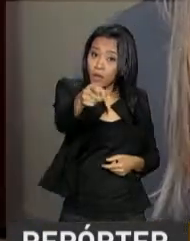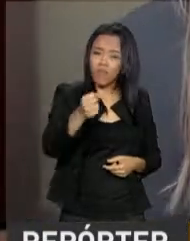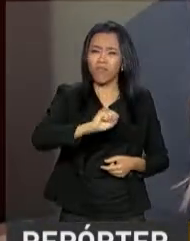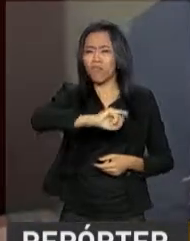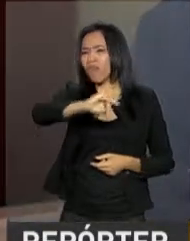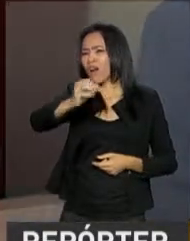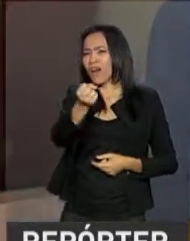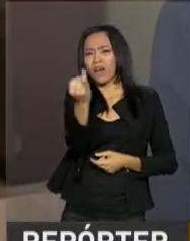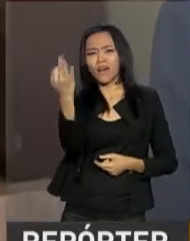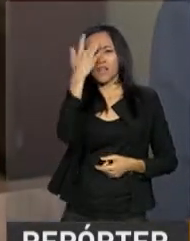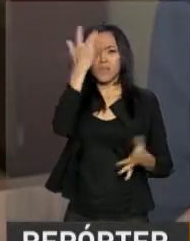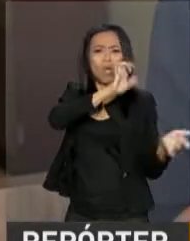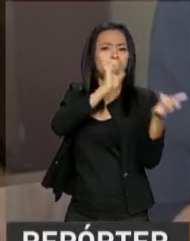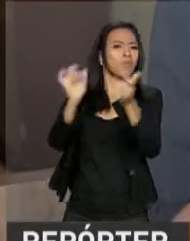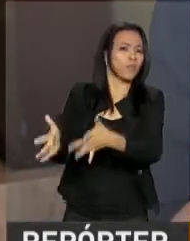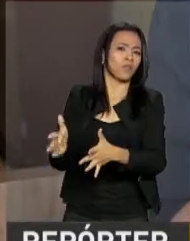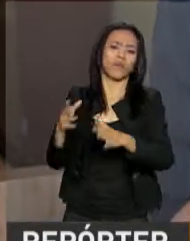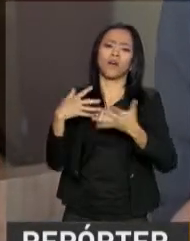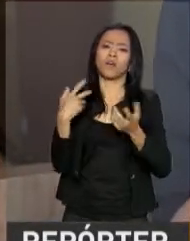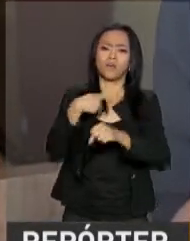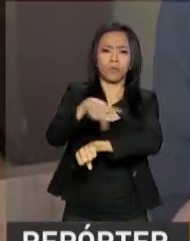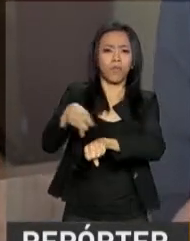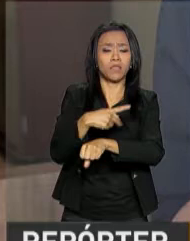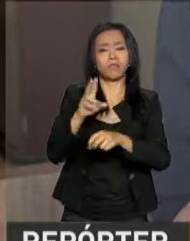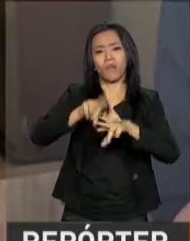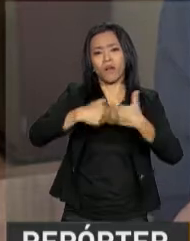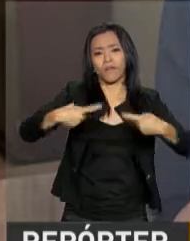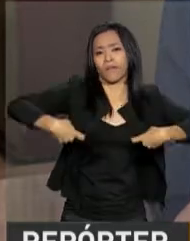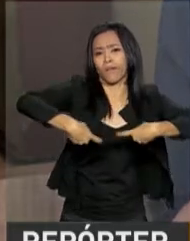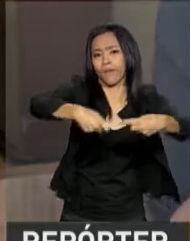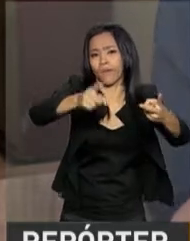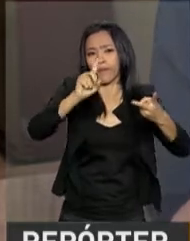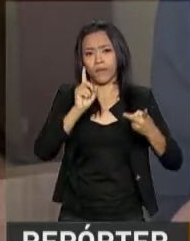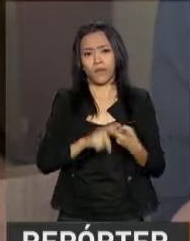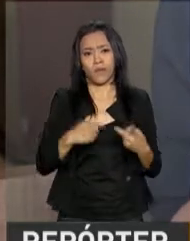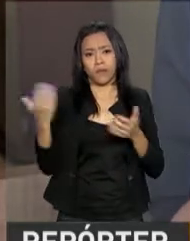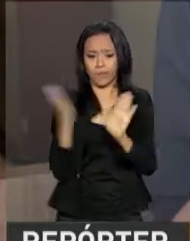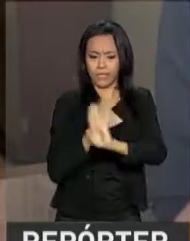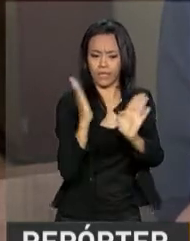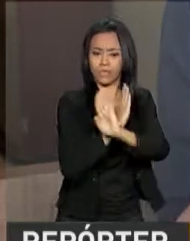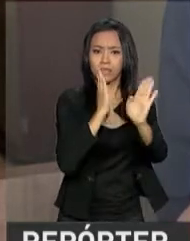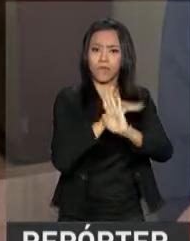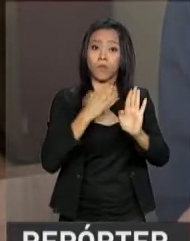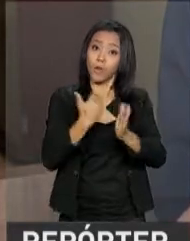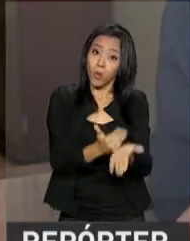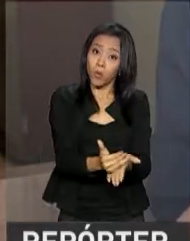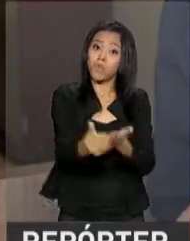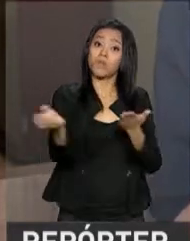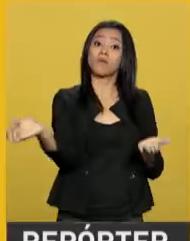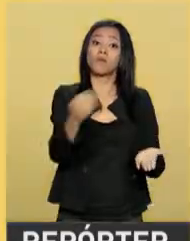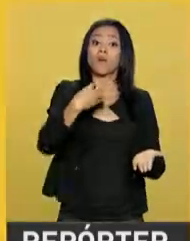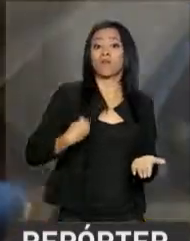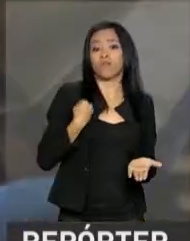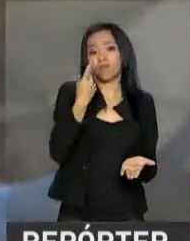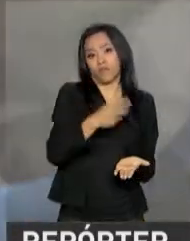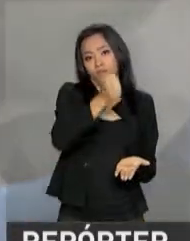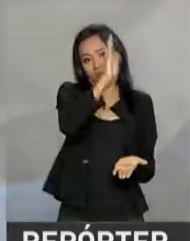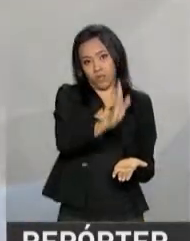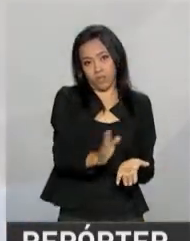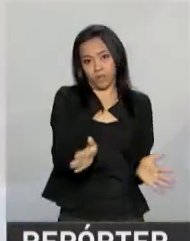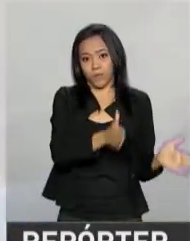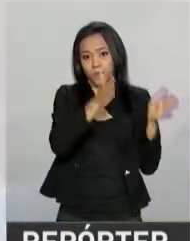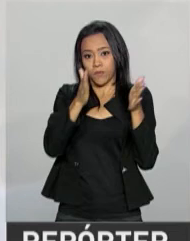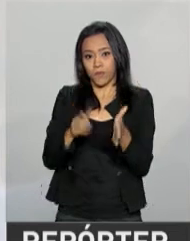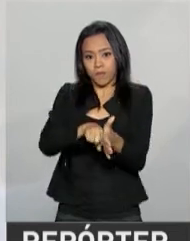de guerras perseguições e outras violações de direitos humanos e começar uma vida nova no brasil segundo dados do